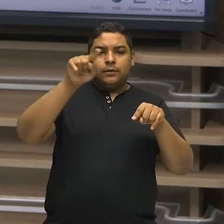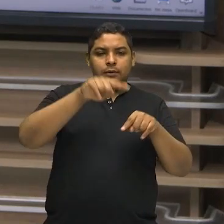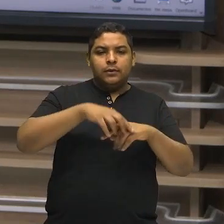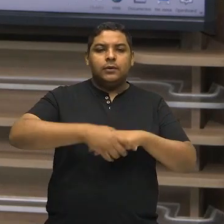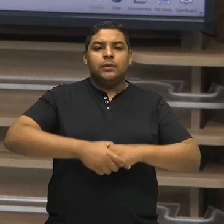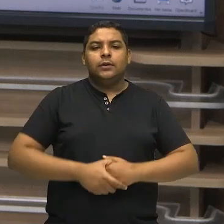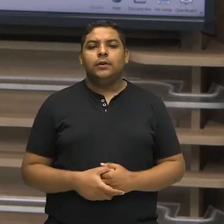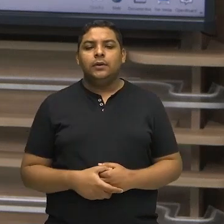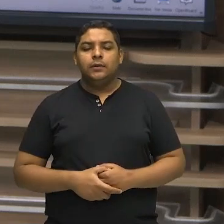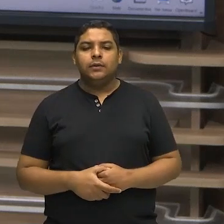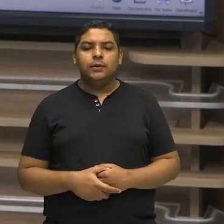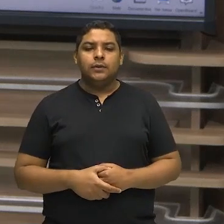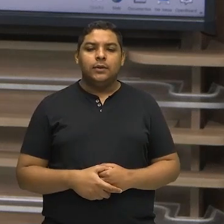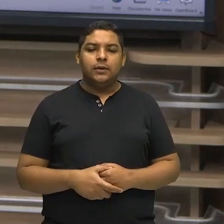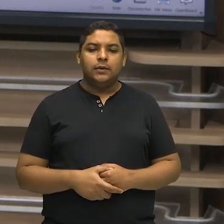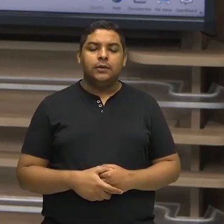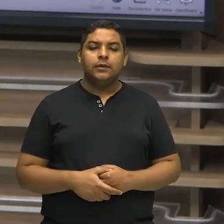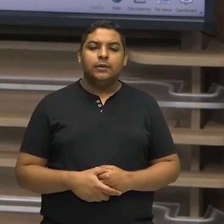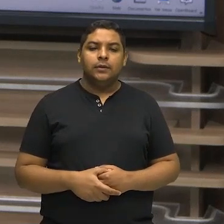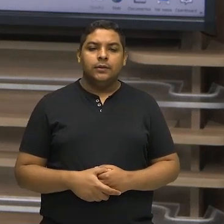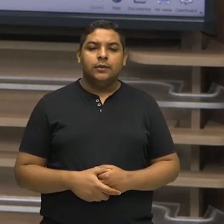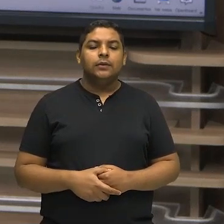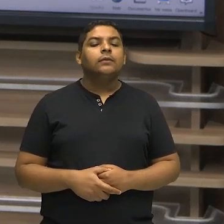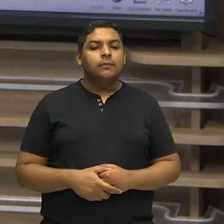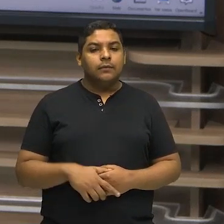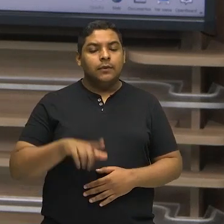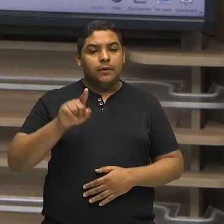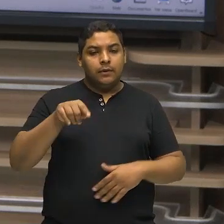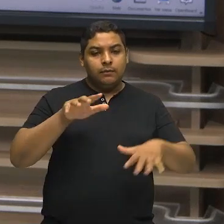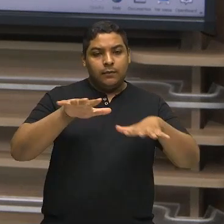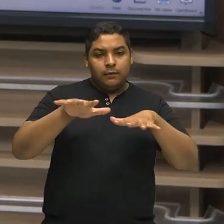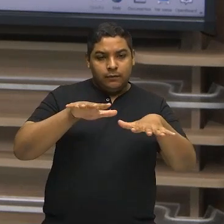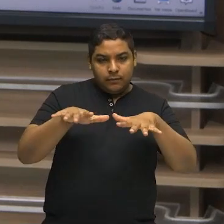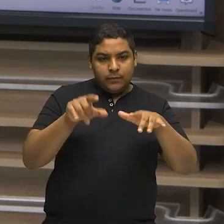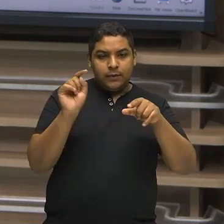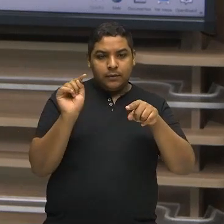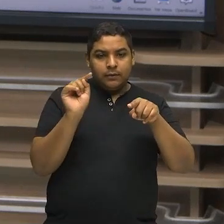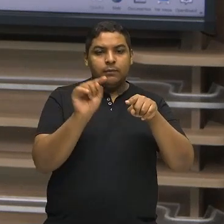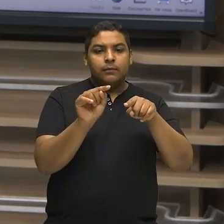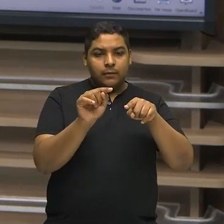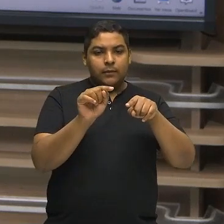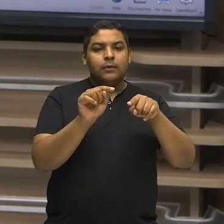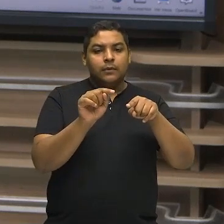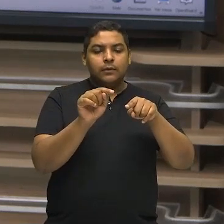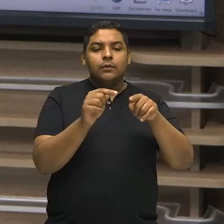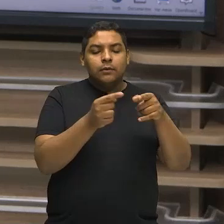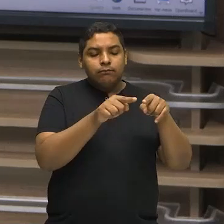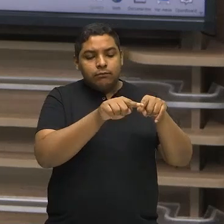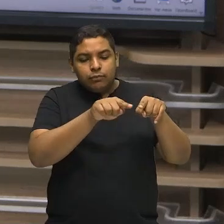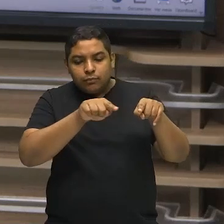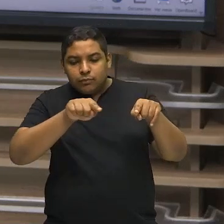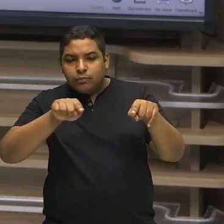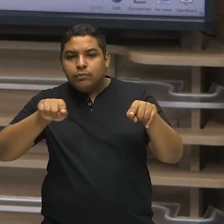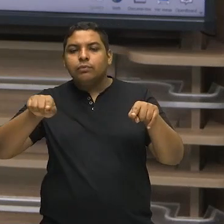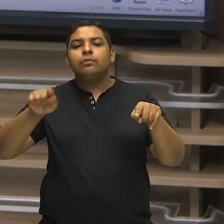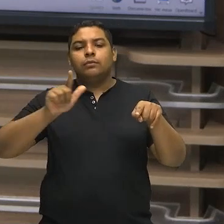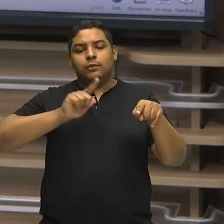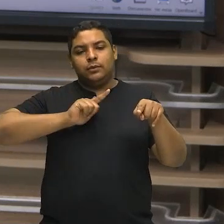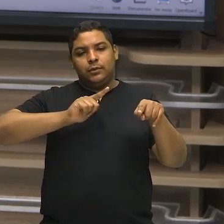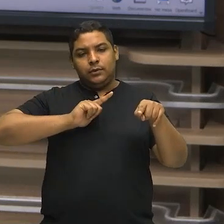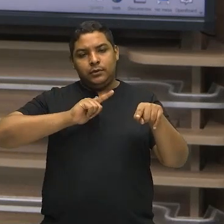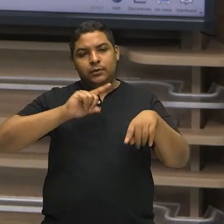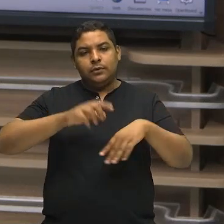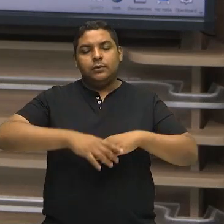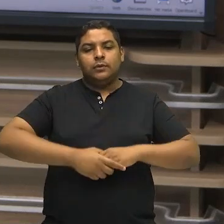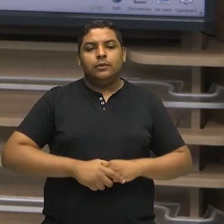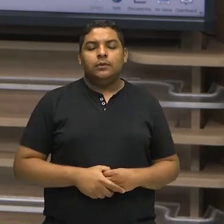a linha. Então, o movimento ali do ponto surge a linha. Então, a partir da linha vai surgir o quê?